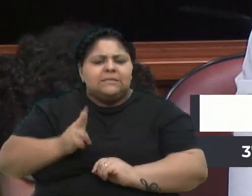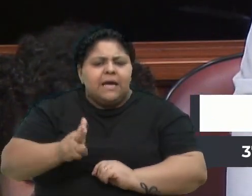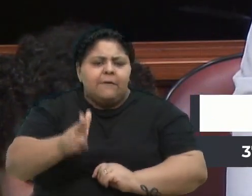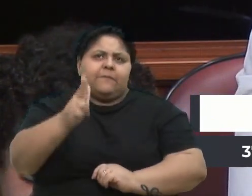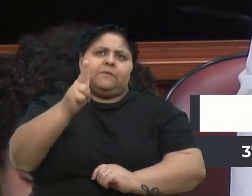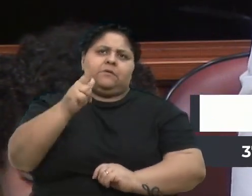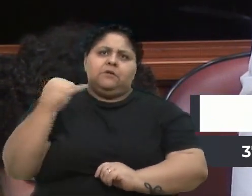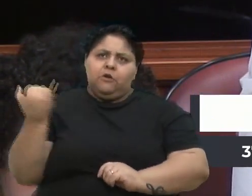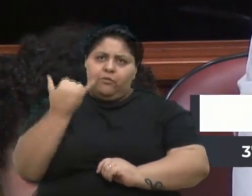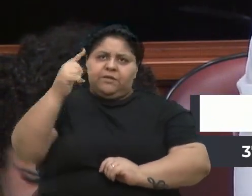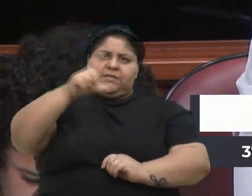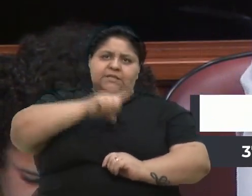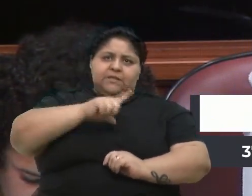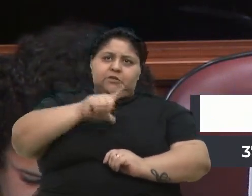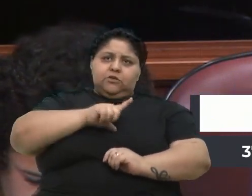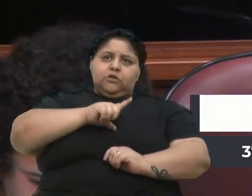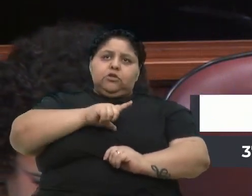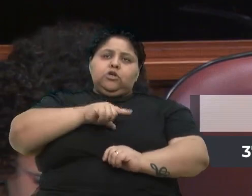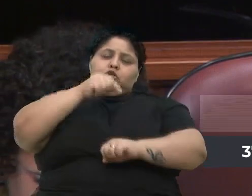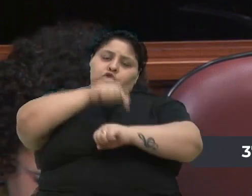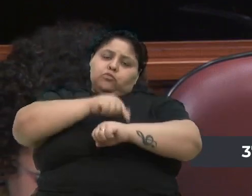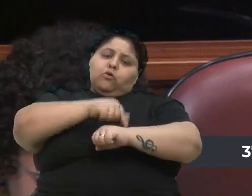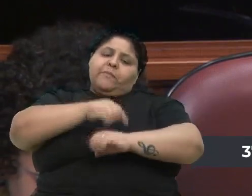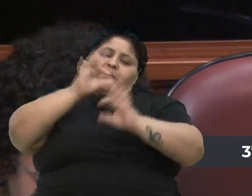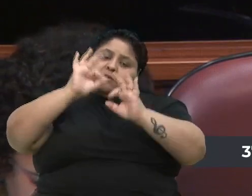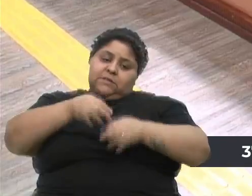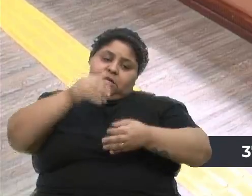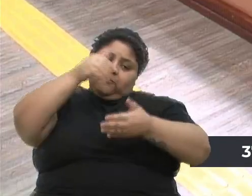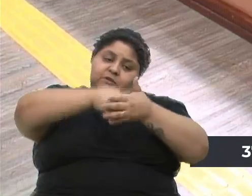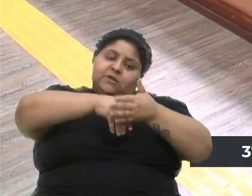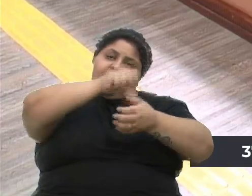né? Pela importância que tem. No momento favorável, votarei sim, com certeza. Obrigado, vereador Lucas Carenhato.